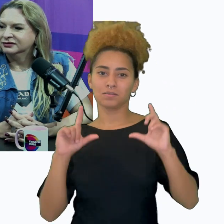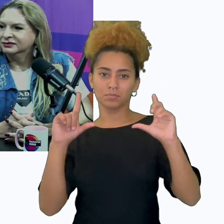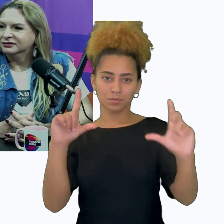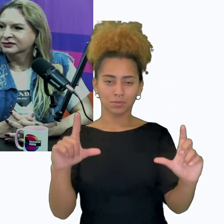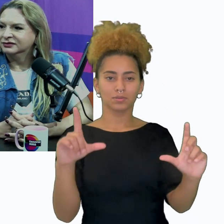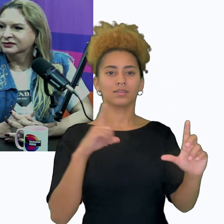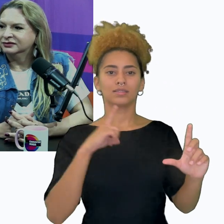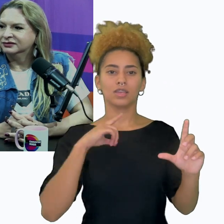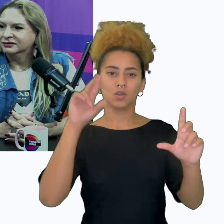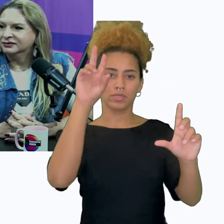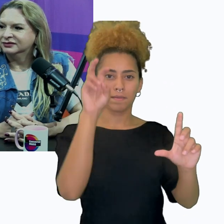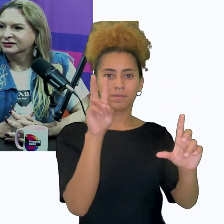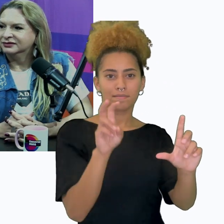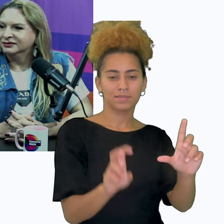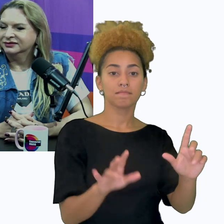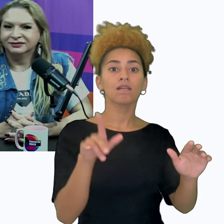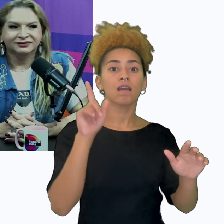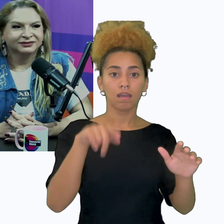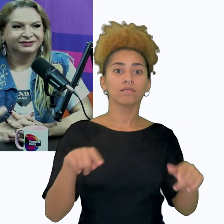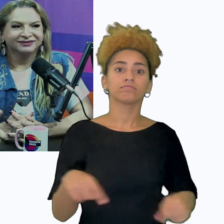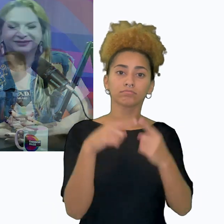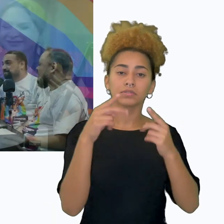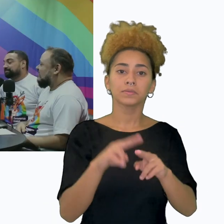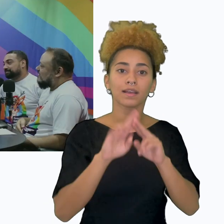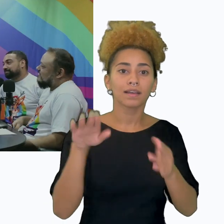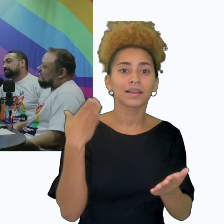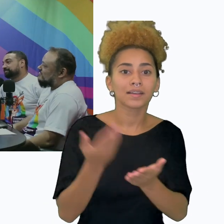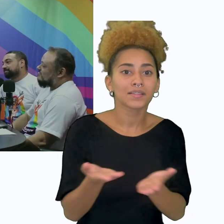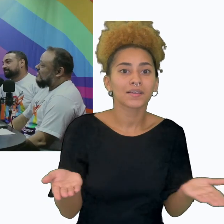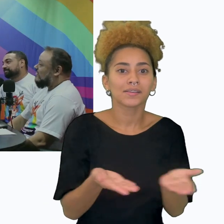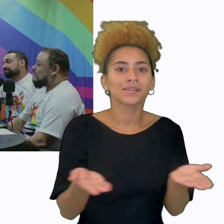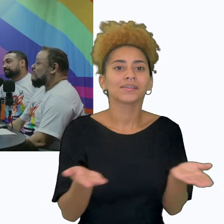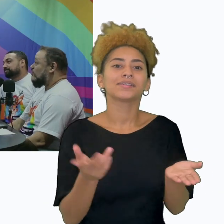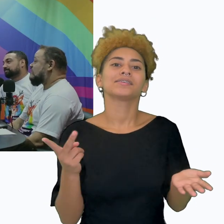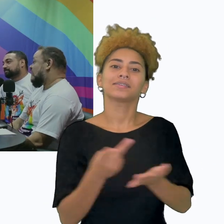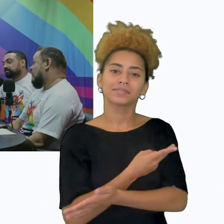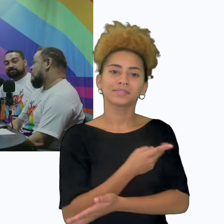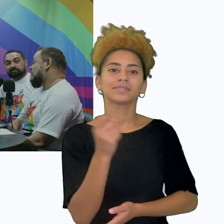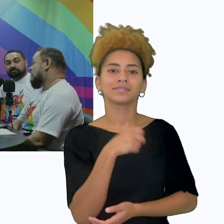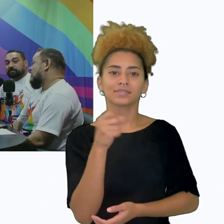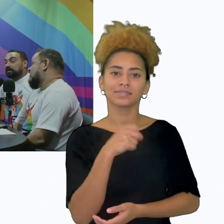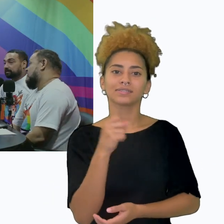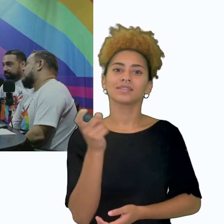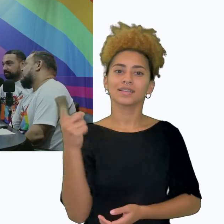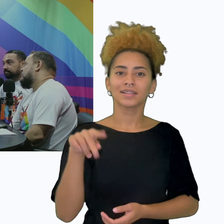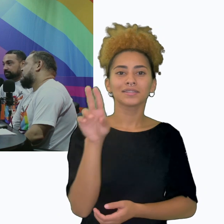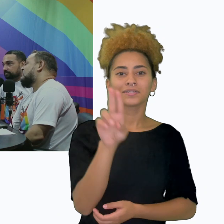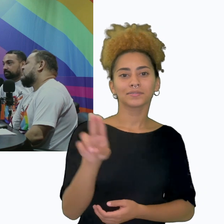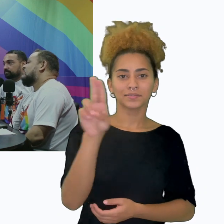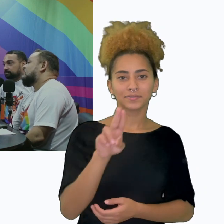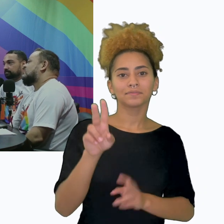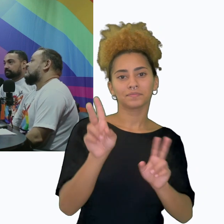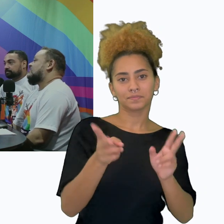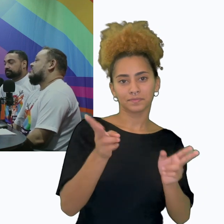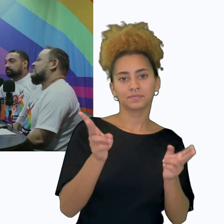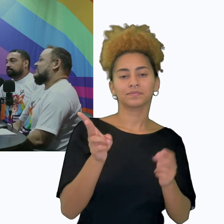plaquinhas, choque de monstro, bicho, você é distribuidora. O tema, né? Virou tema. Virou tema, e até hoje até hoje acontece. Nas novelas elas